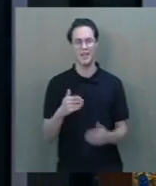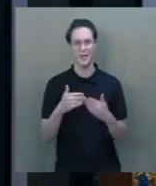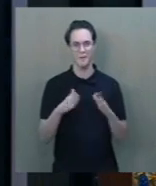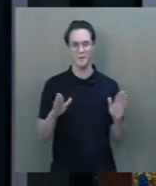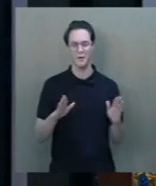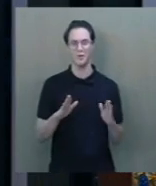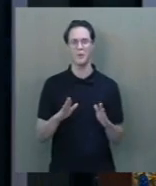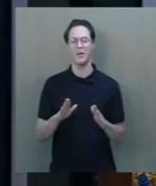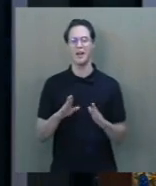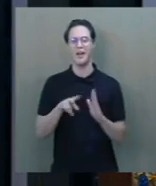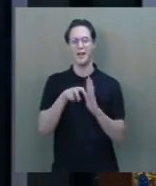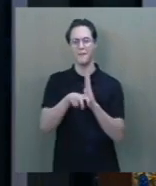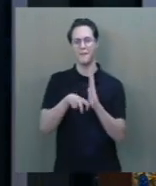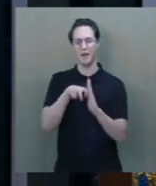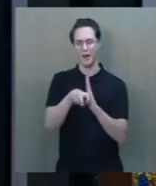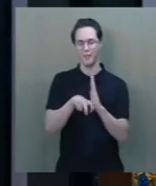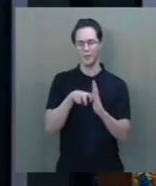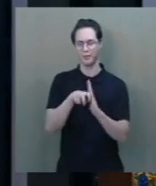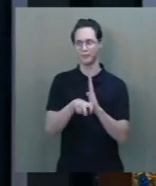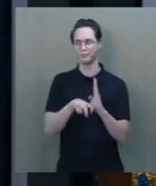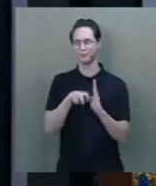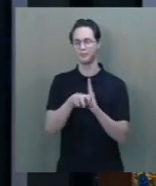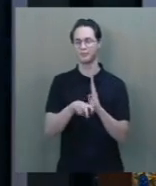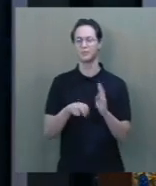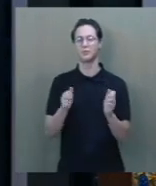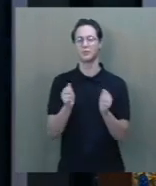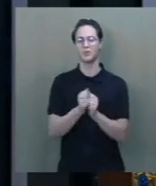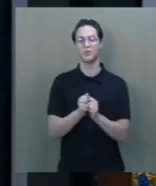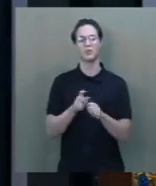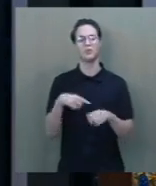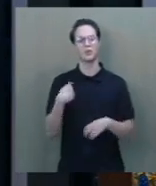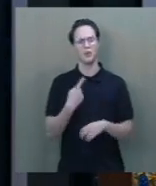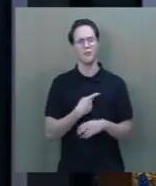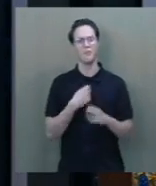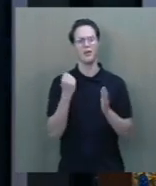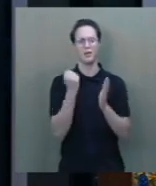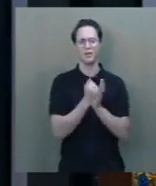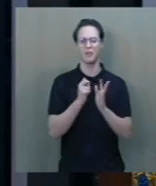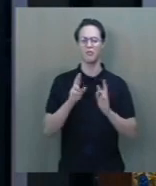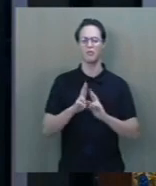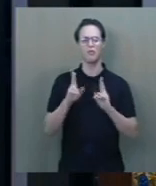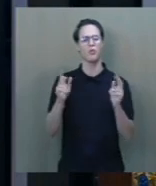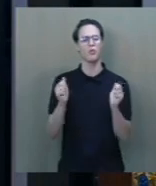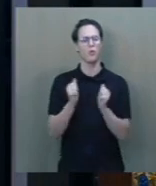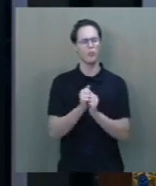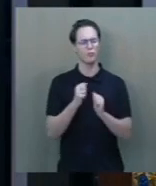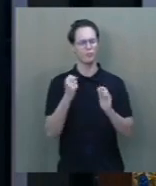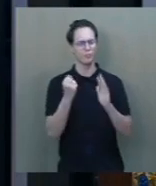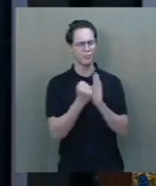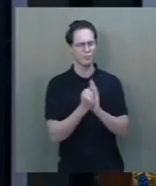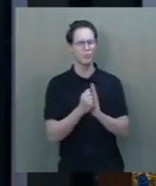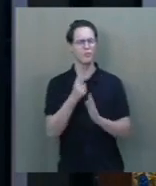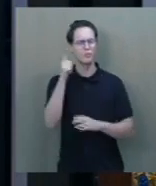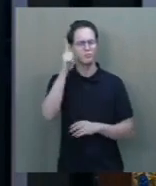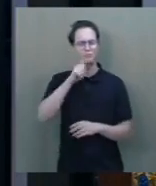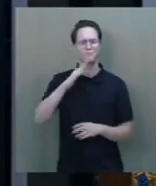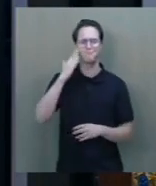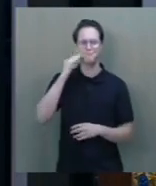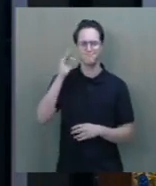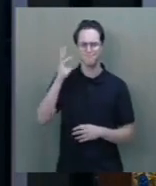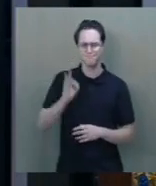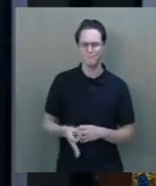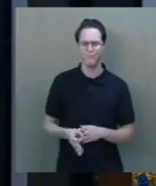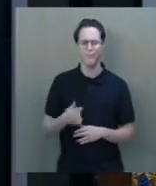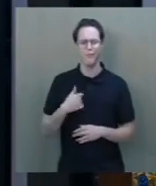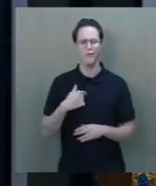Fui senadora para fazer a diferença e sei que fiz. Fui senadora para ser diferente e sei que fui. Fui senadora para